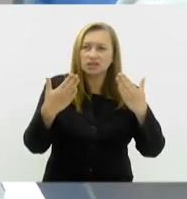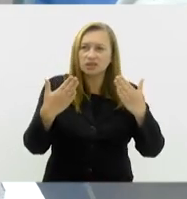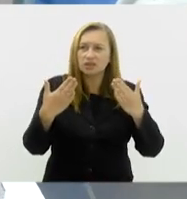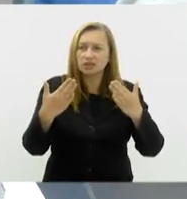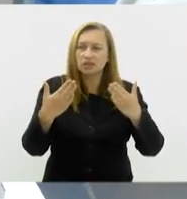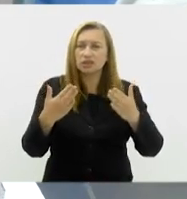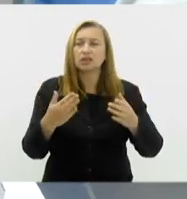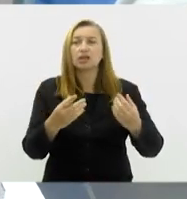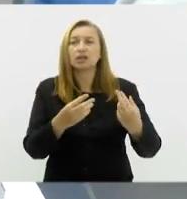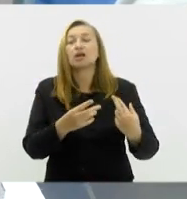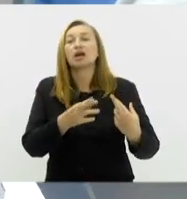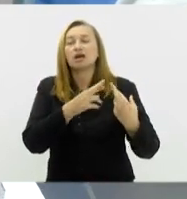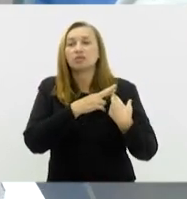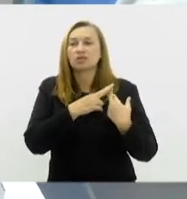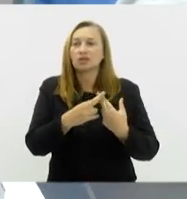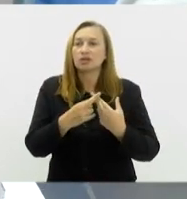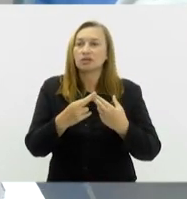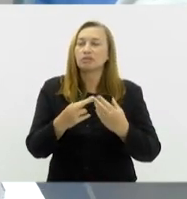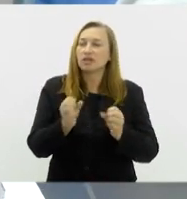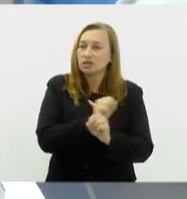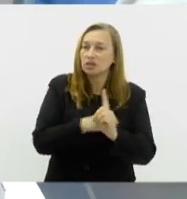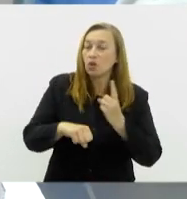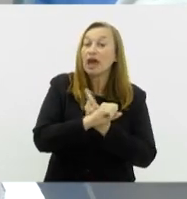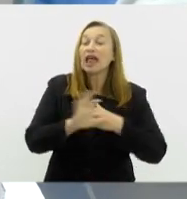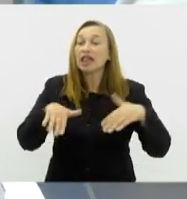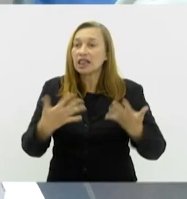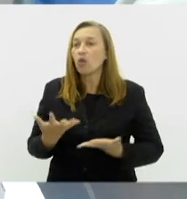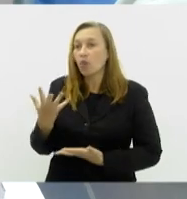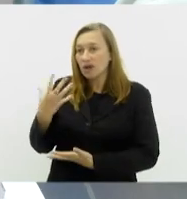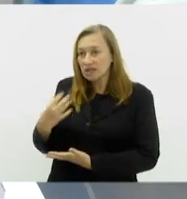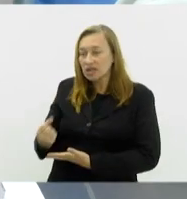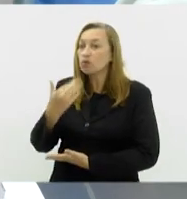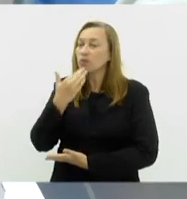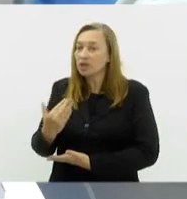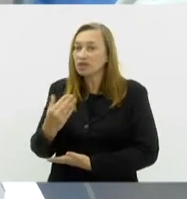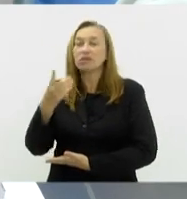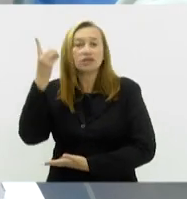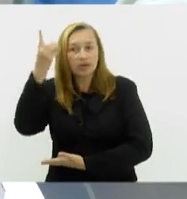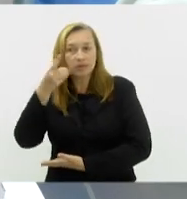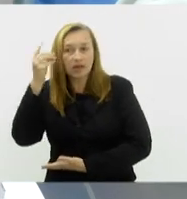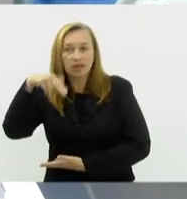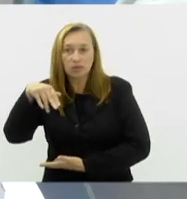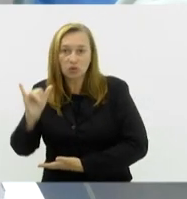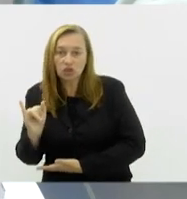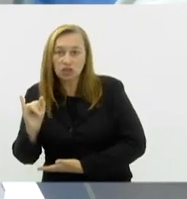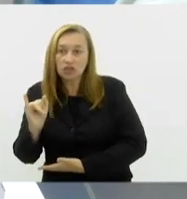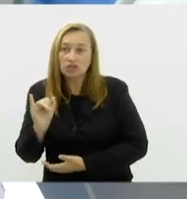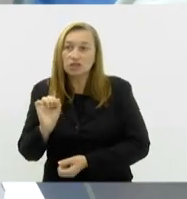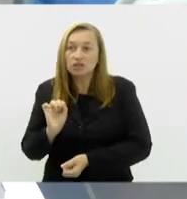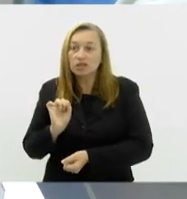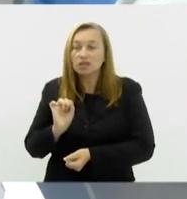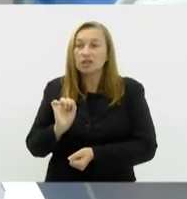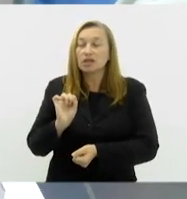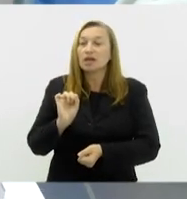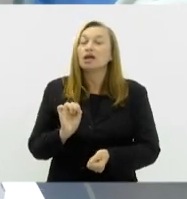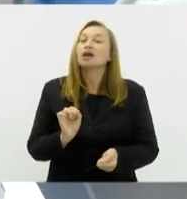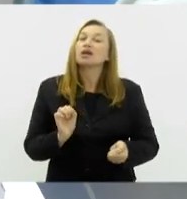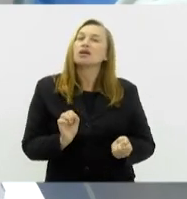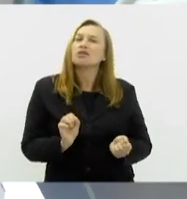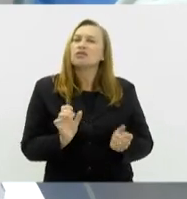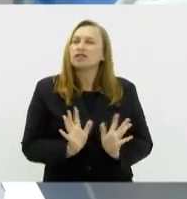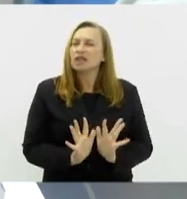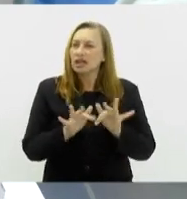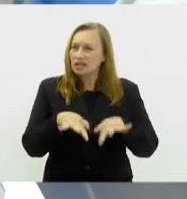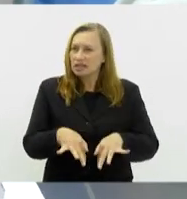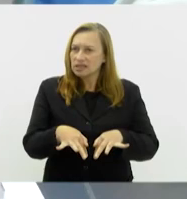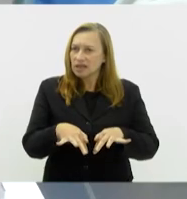para a sociedade então eu acato a sugestão do deputado munir de suspensão da da